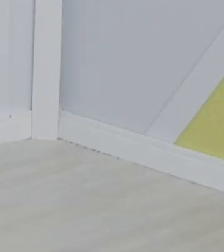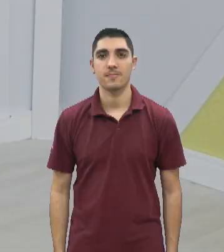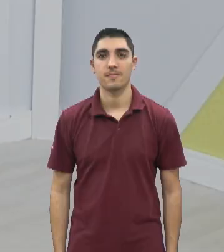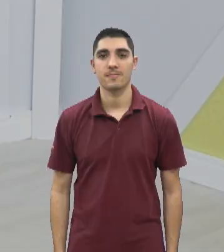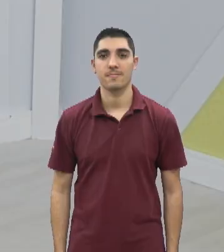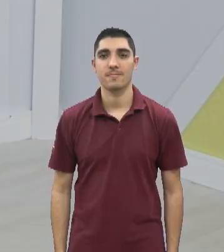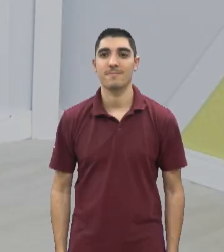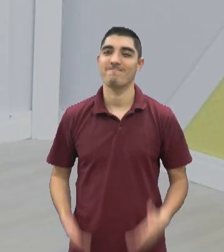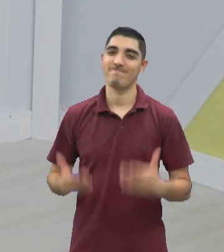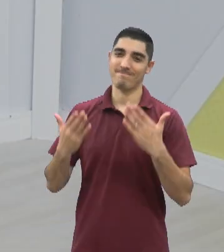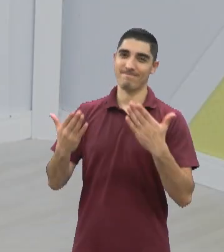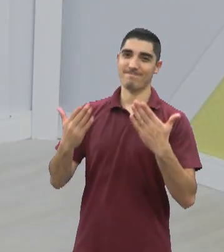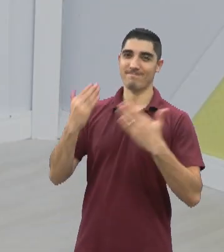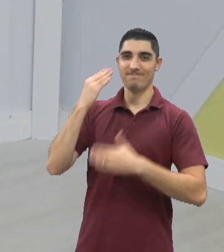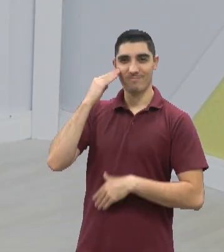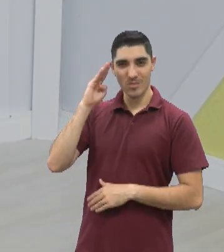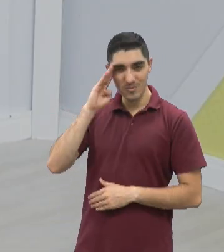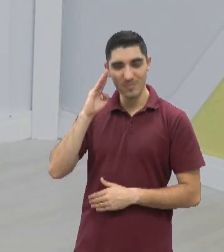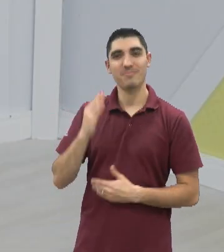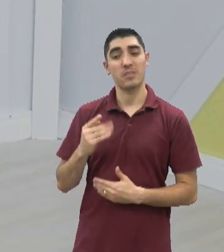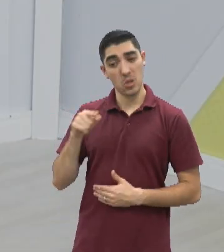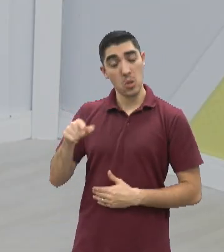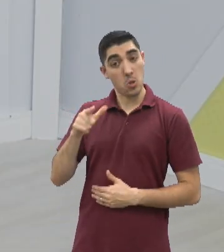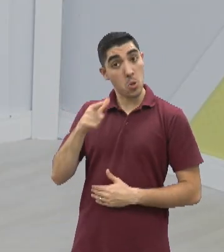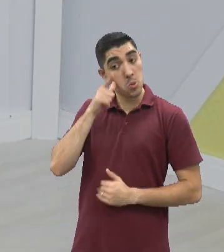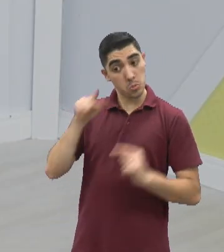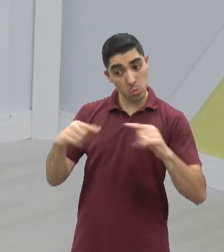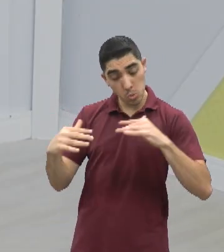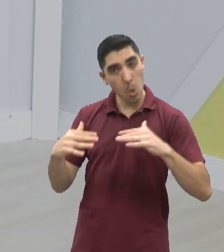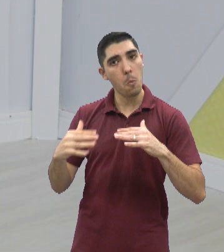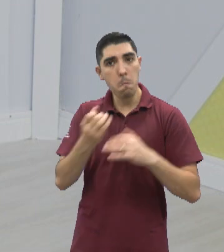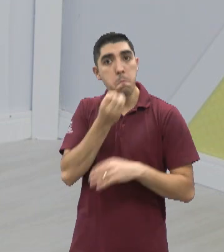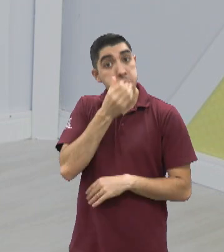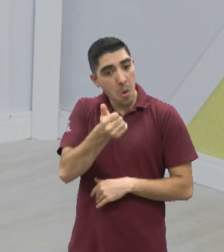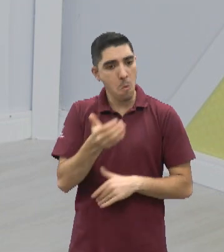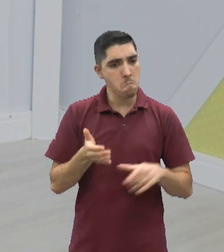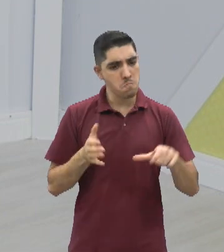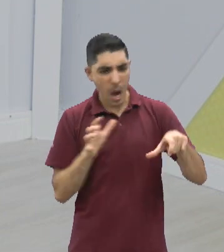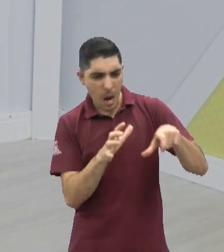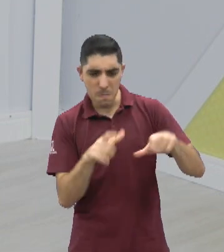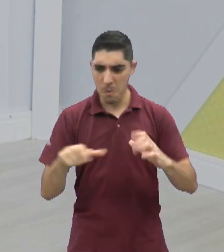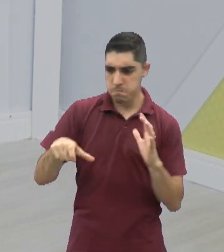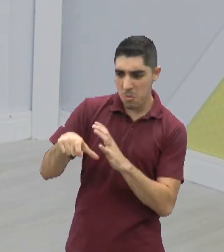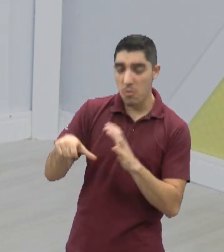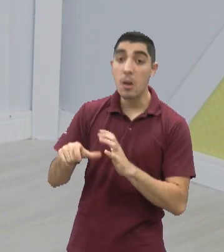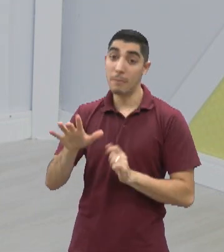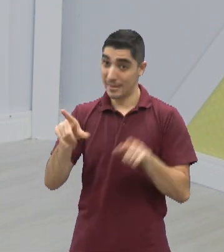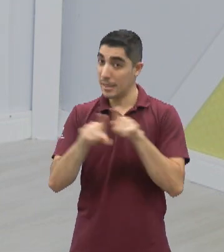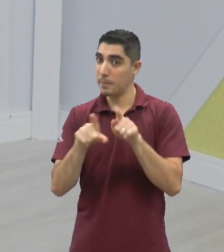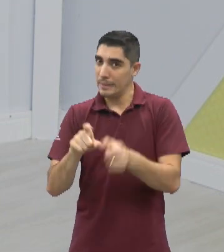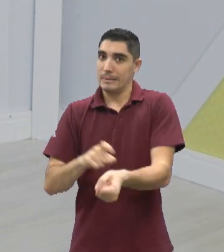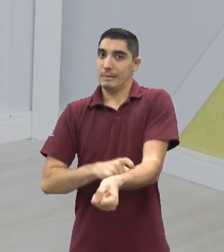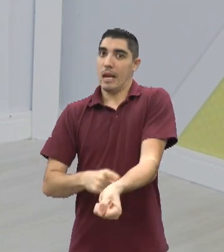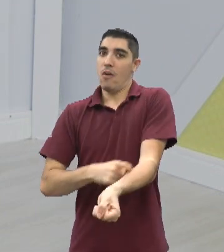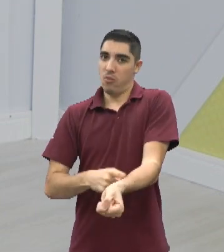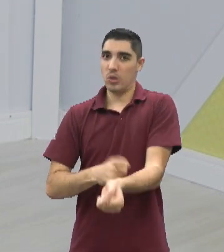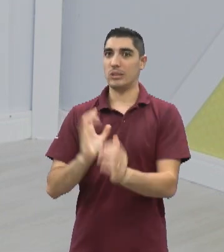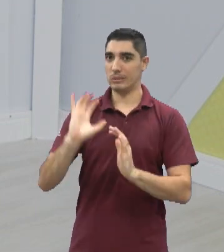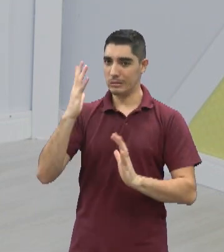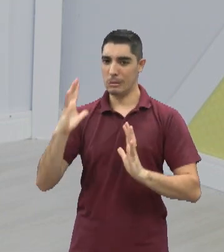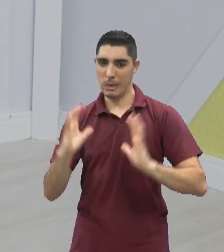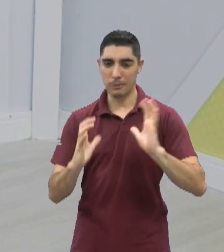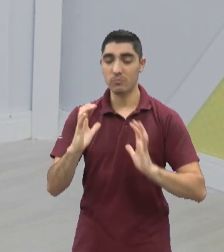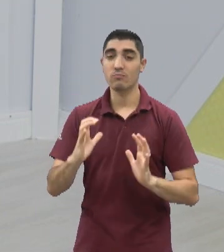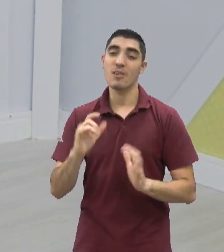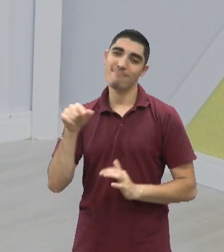Ê, Brunão, hein? Belo jogo ontem, foi bastante movimentado, nervoso, como não poderia deixar de ser uma decisão. Última vaga